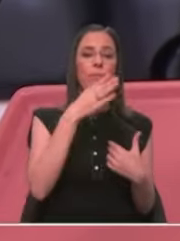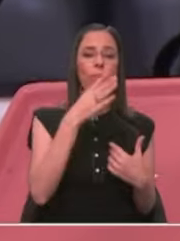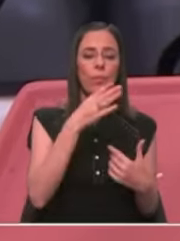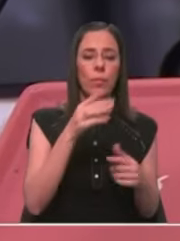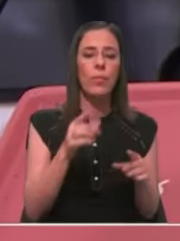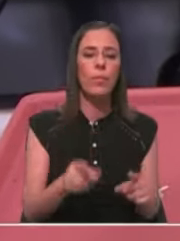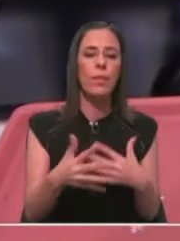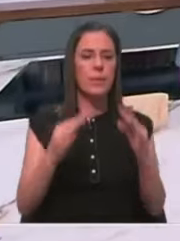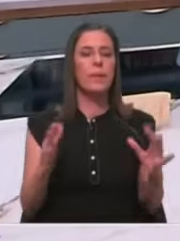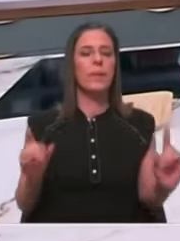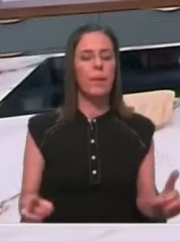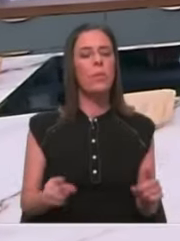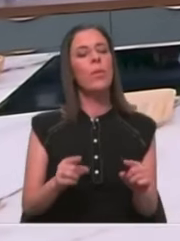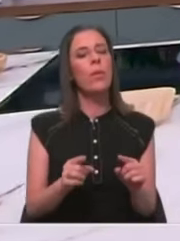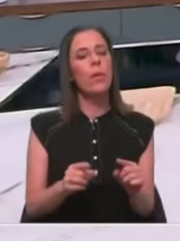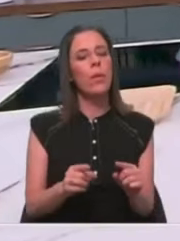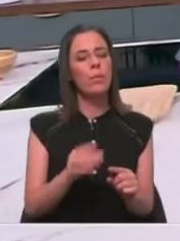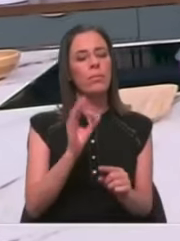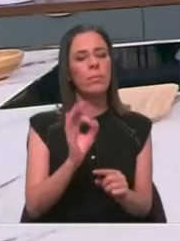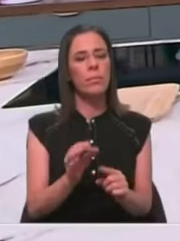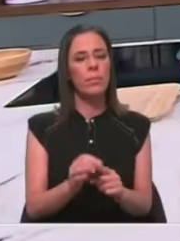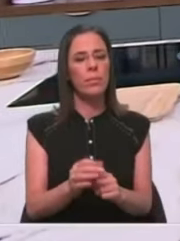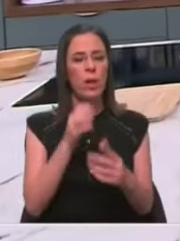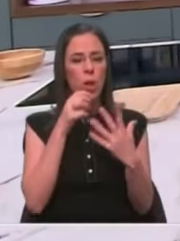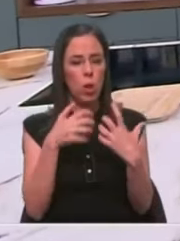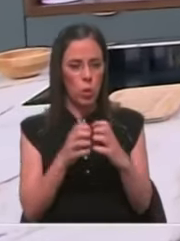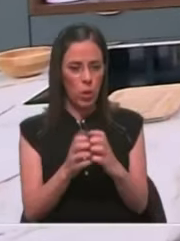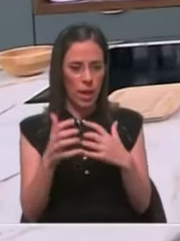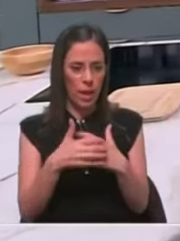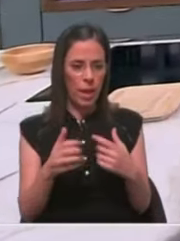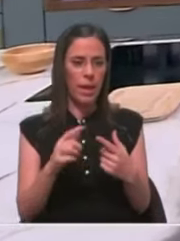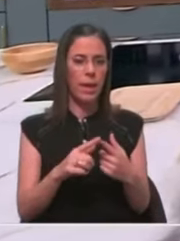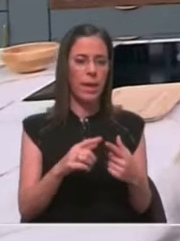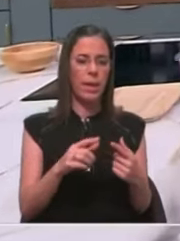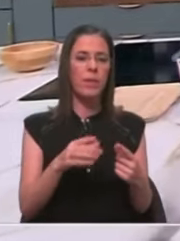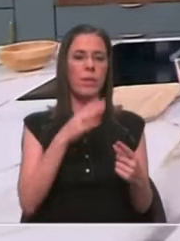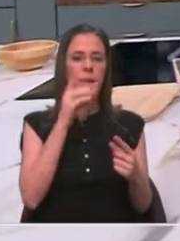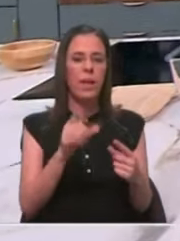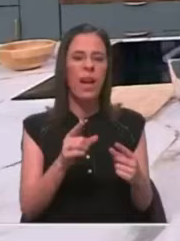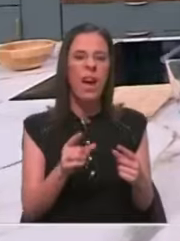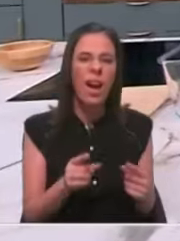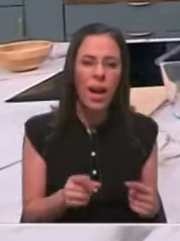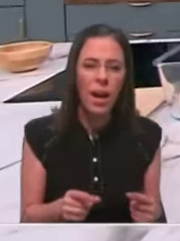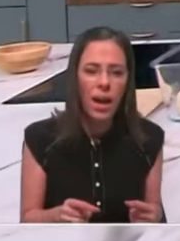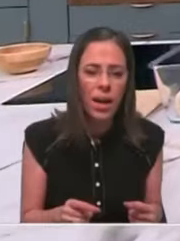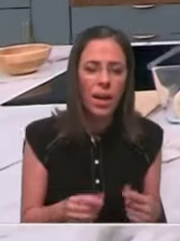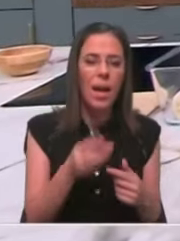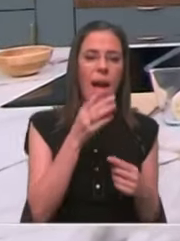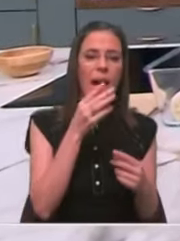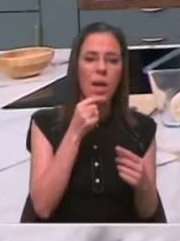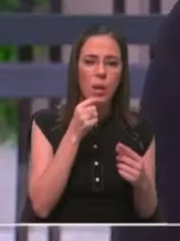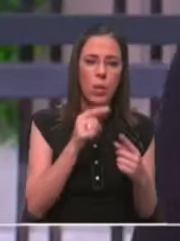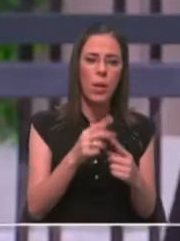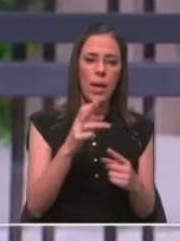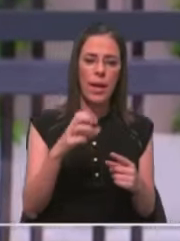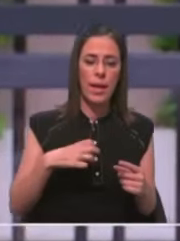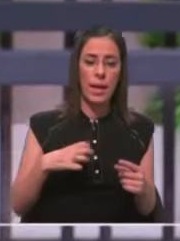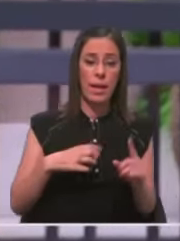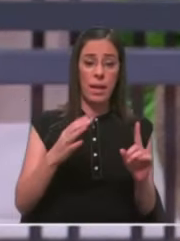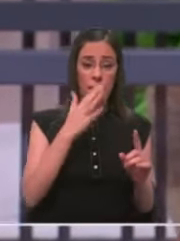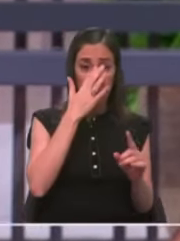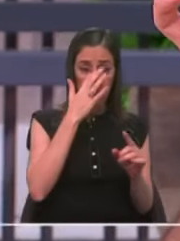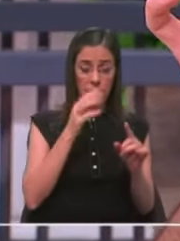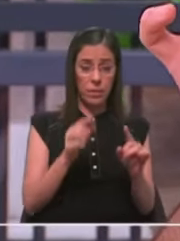que fiz aqui com a laranja. Muito bem. Precisamos apenas de sumo de laranja, agar-agar, que eu já vou explicar o que é, açúcar agar. E um pau de canela.